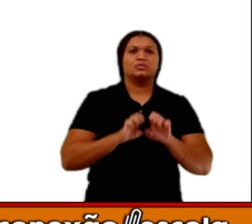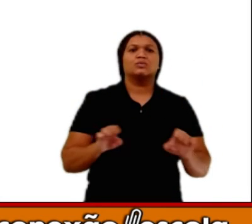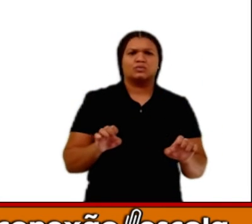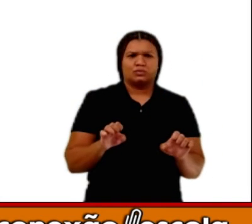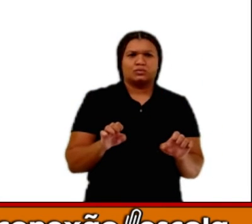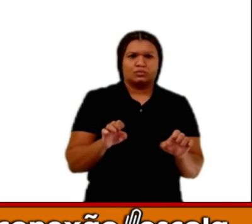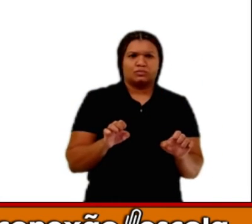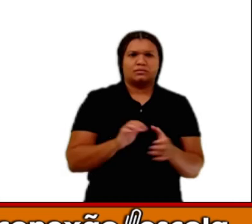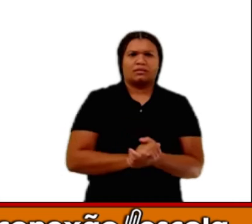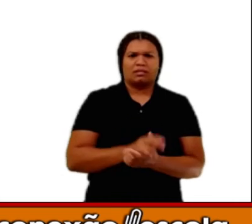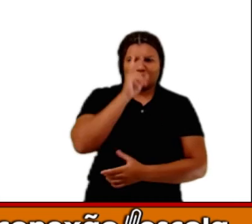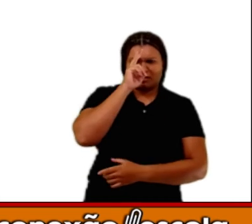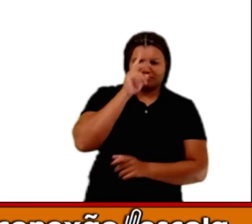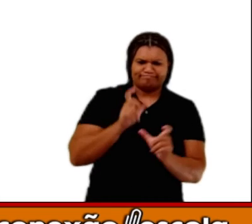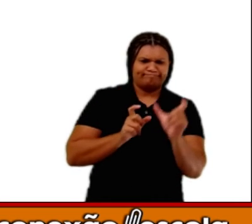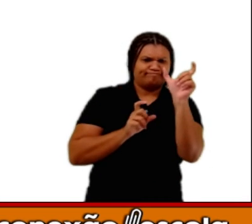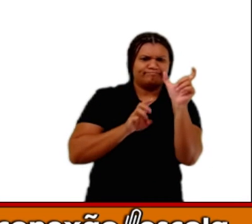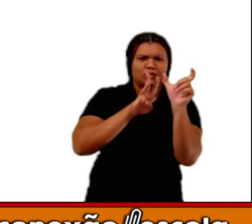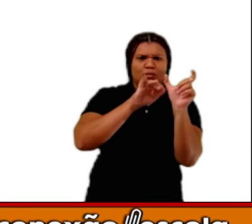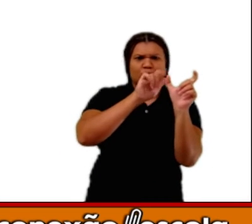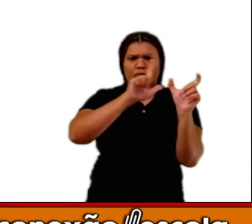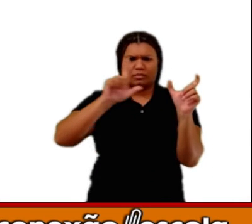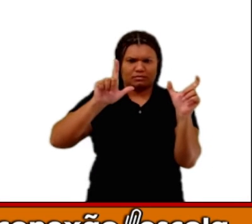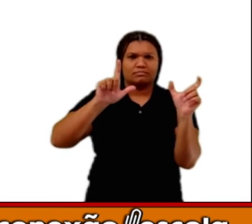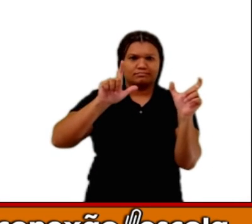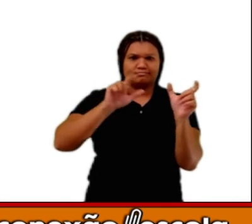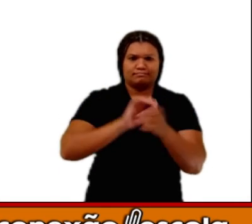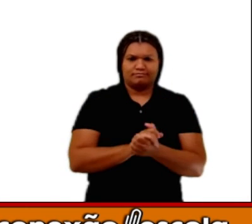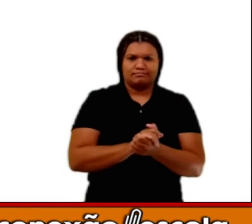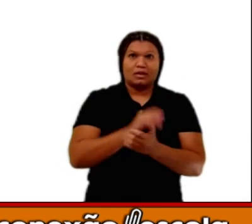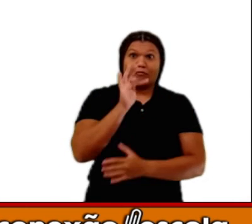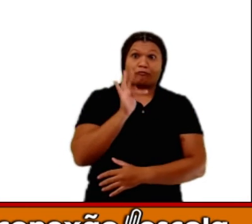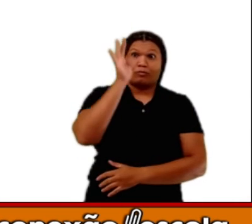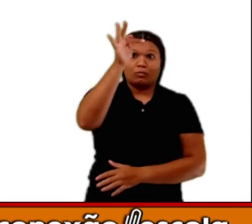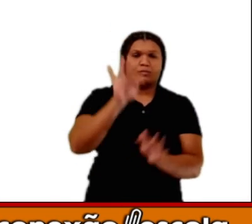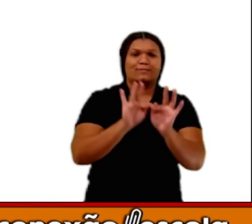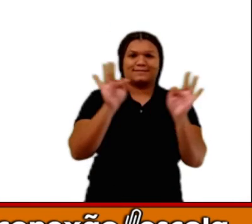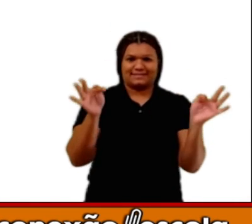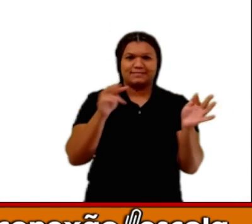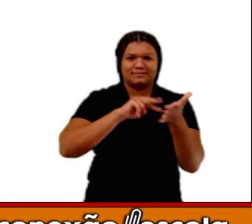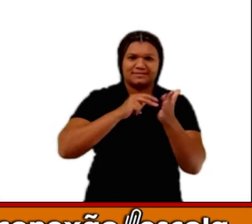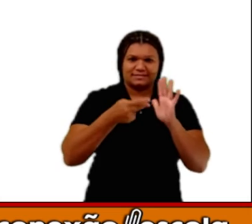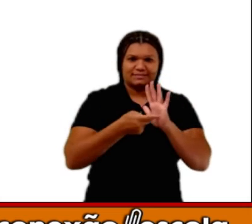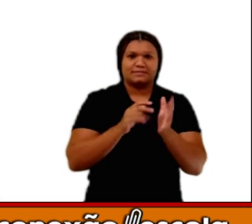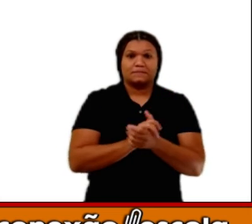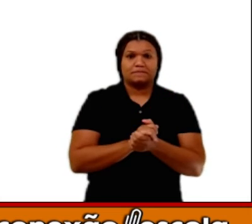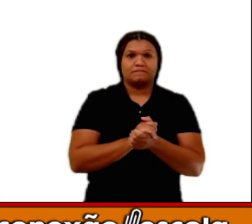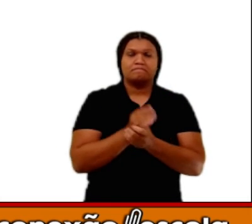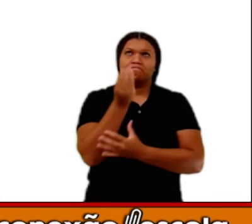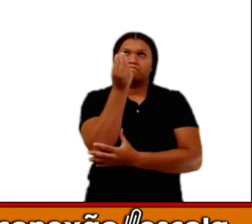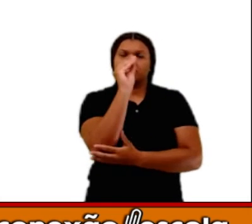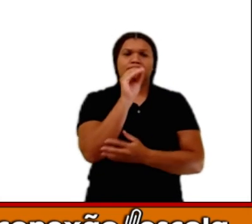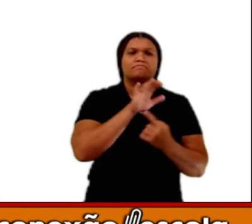Fio teacher with Will que é o futuro com Will que é o Simple piltcher o futuro simples eu vou deixar aí